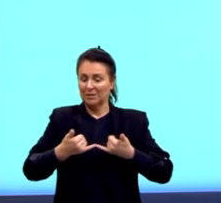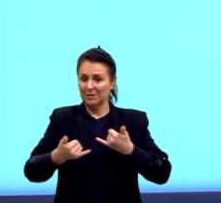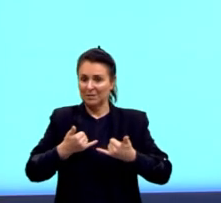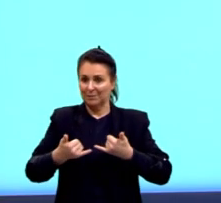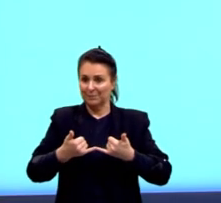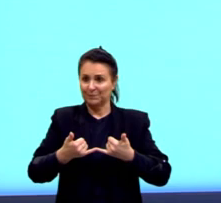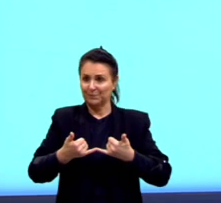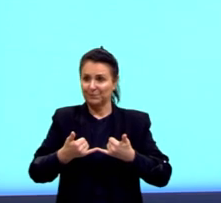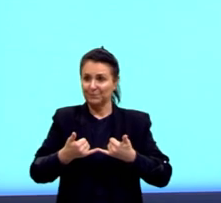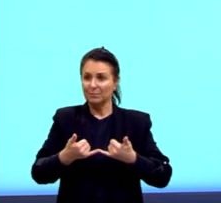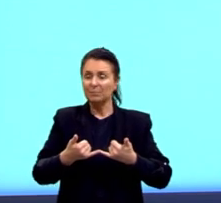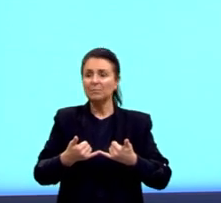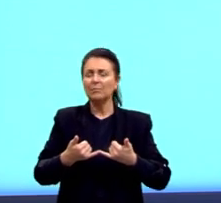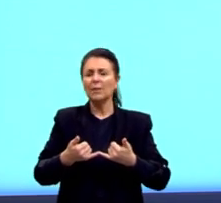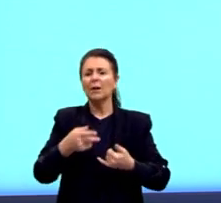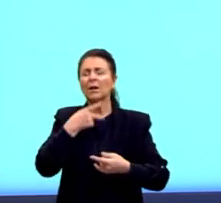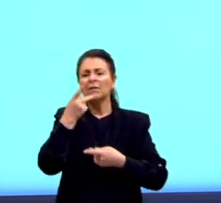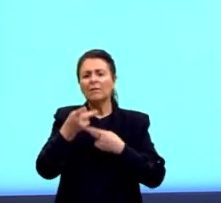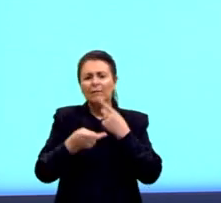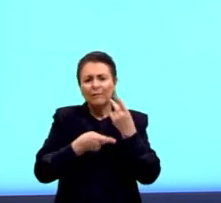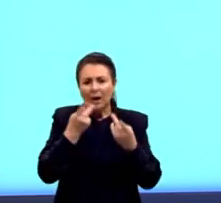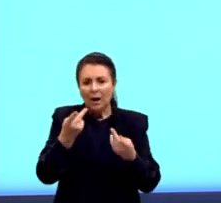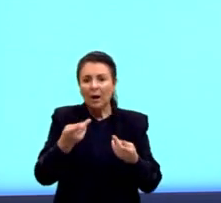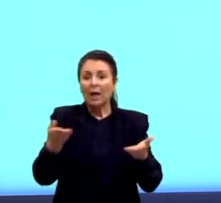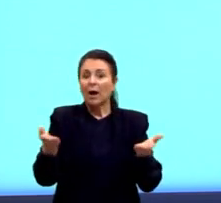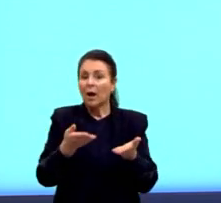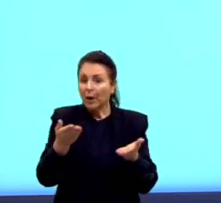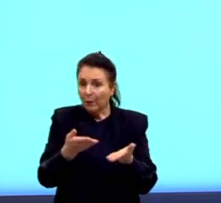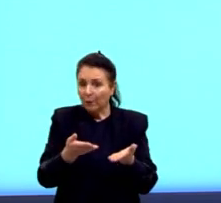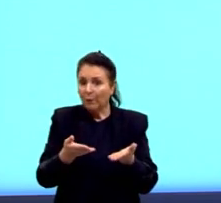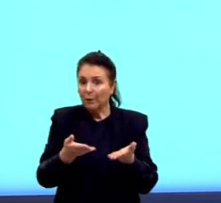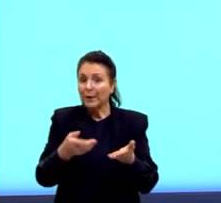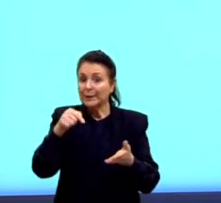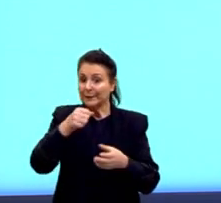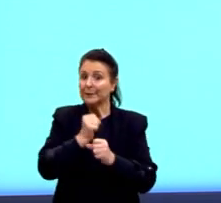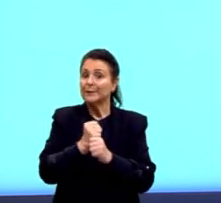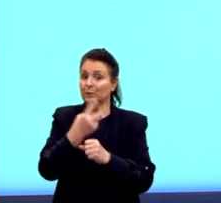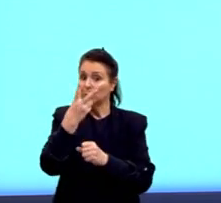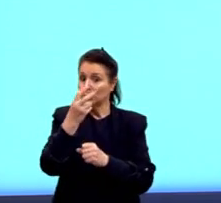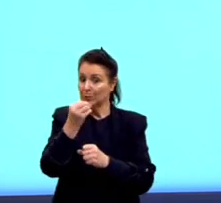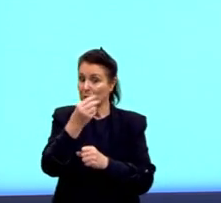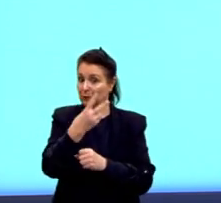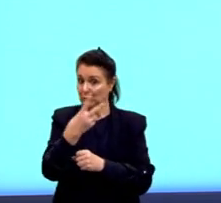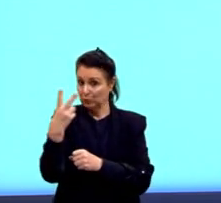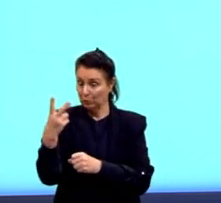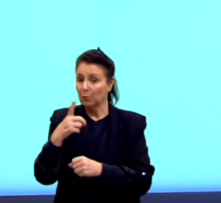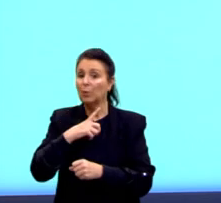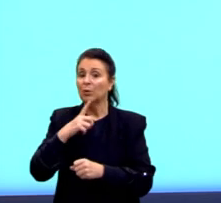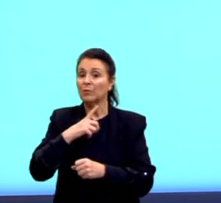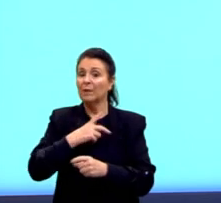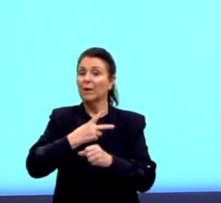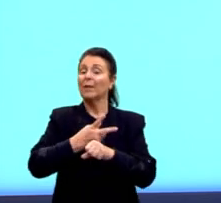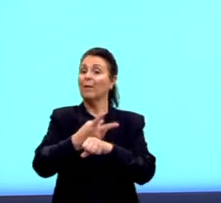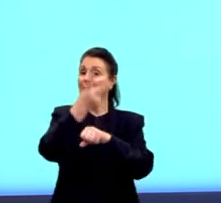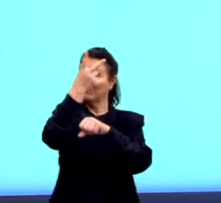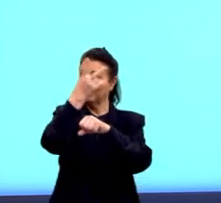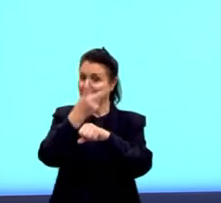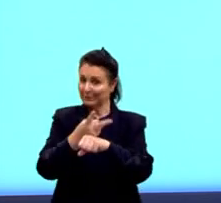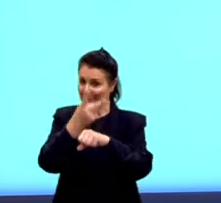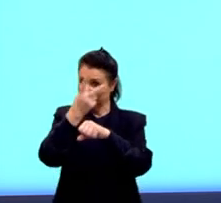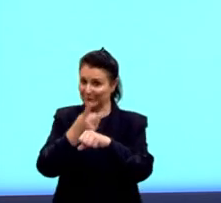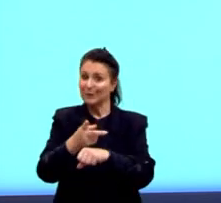exemplo fala-se muito a gente está chegando aí no ano de copa né No final do ano a gente vai ter a Copa aí no catar